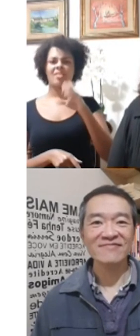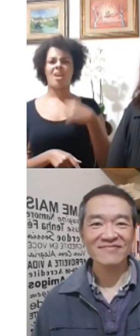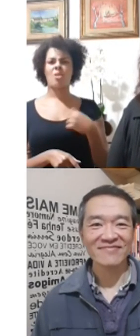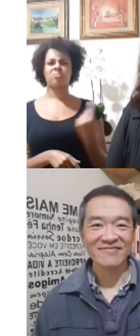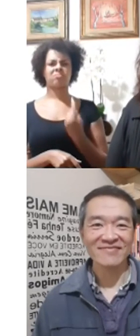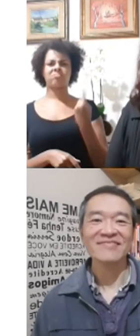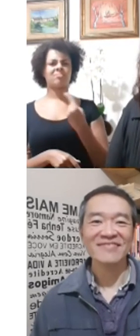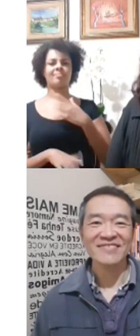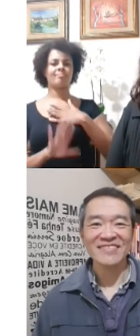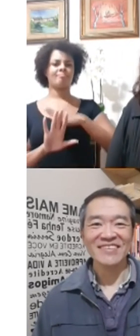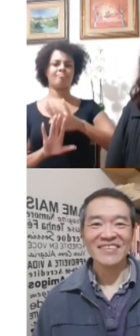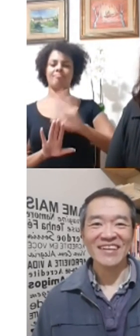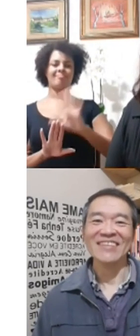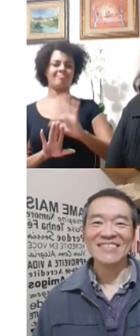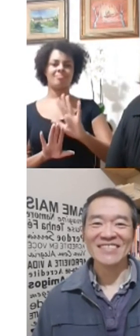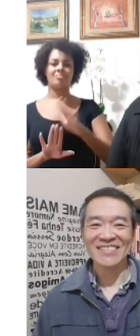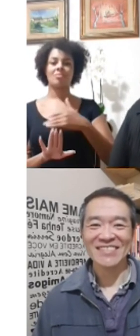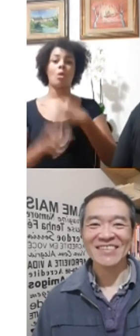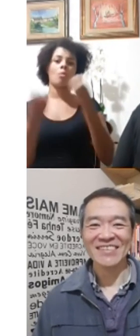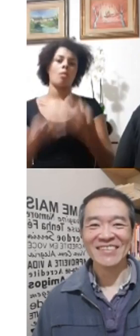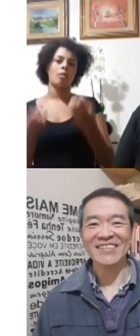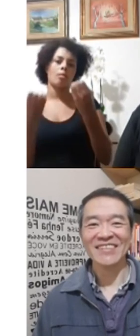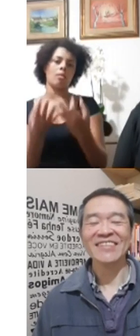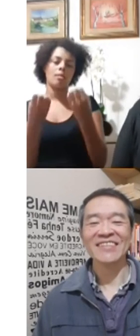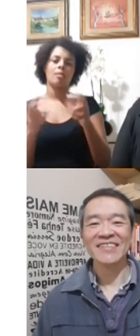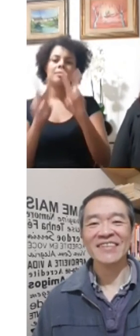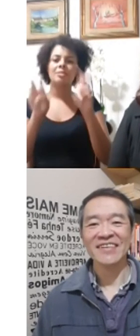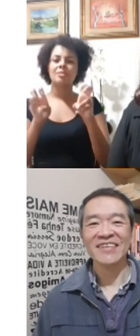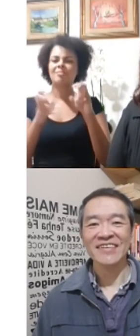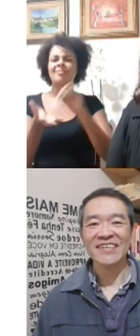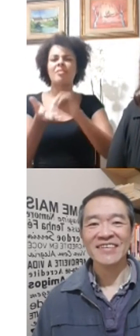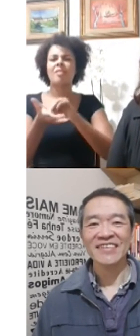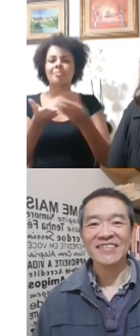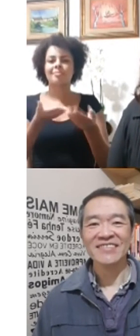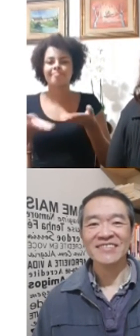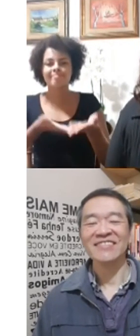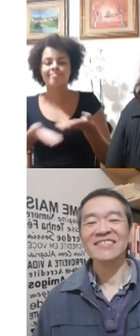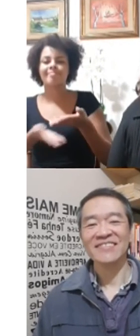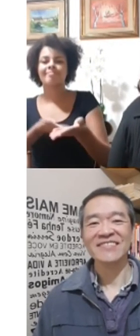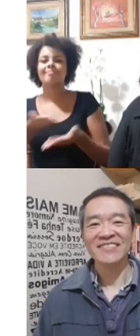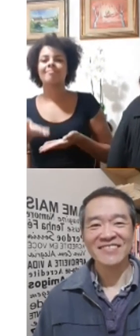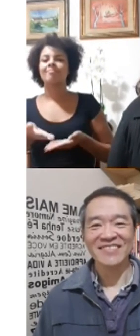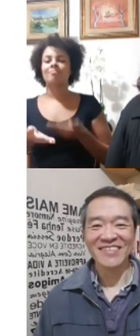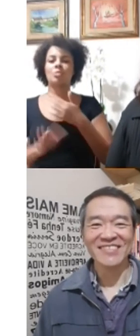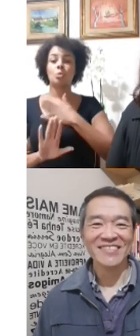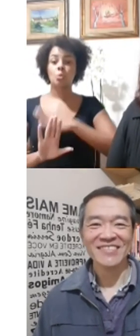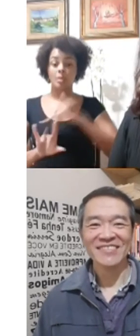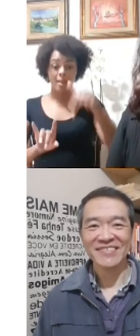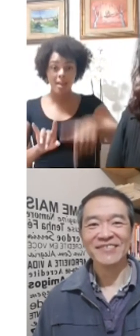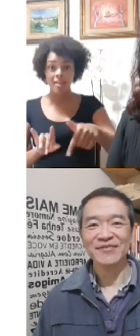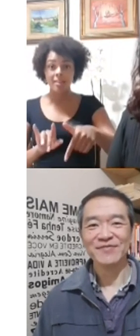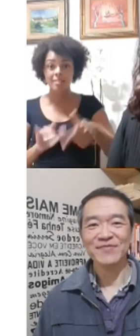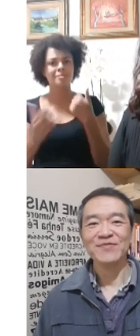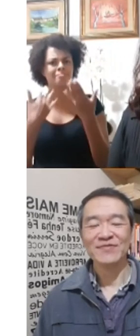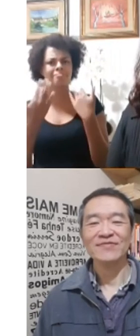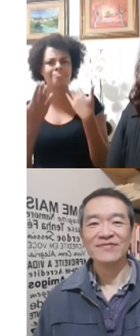não gostei da live sozinha, falar sobre um assunto sem essa interação, a gente, né? Não gostei. Mas essa, Entendi.